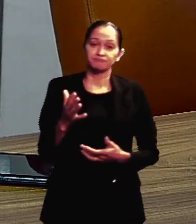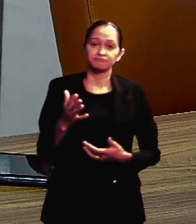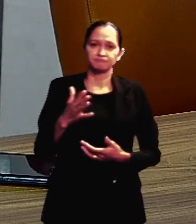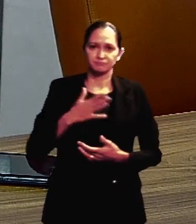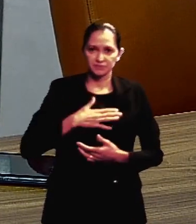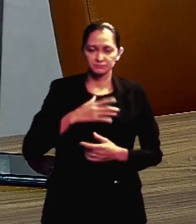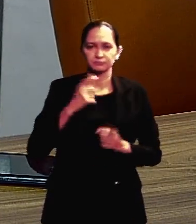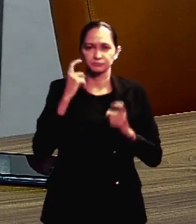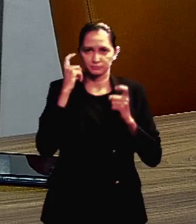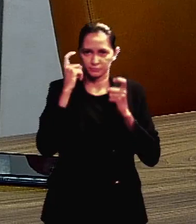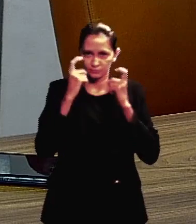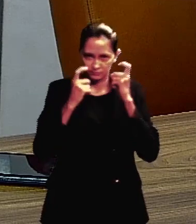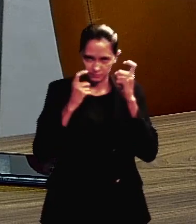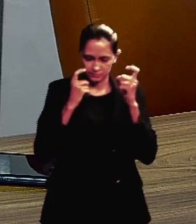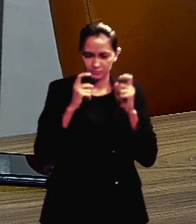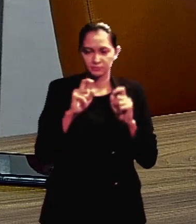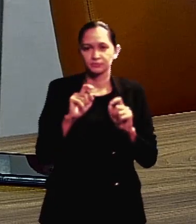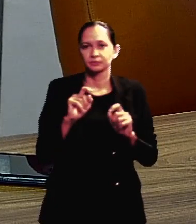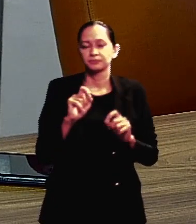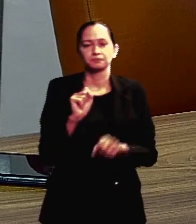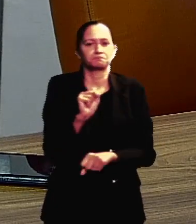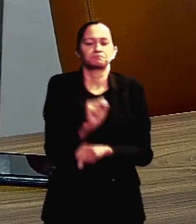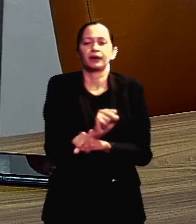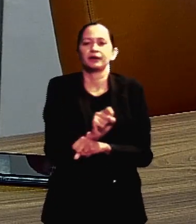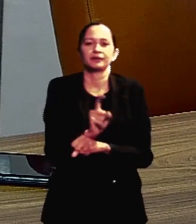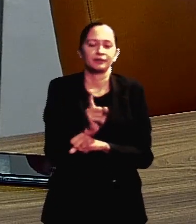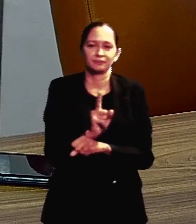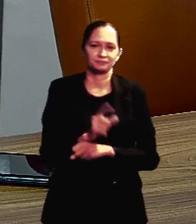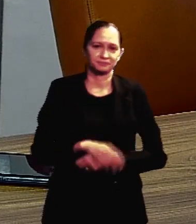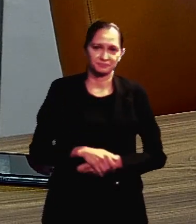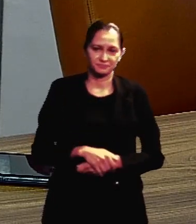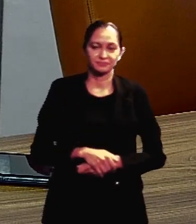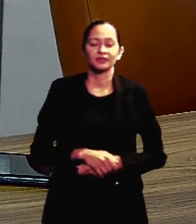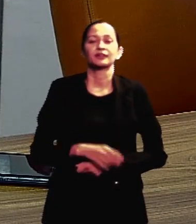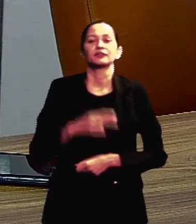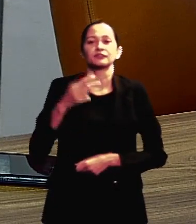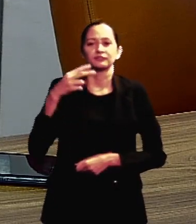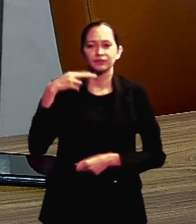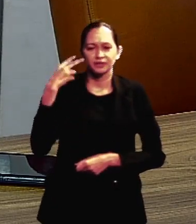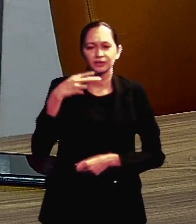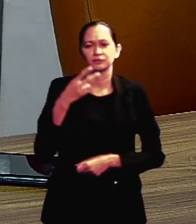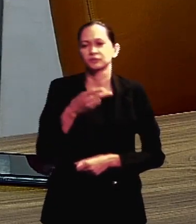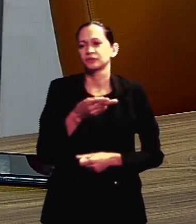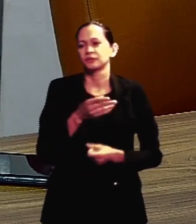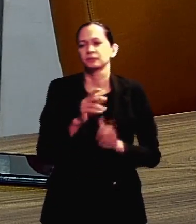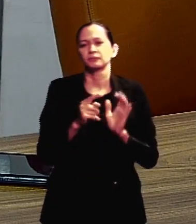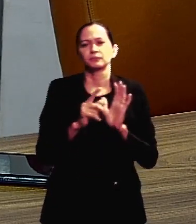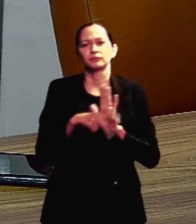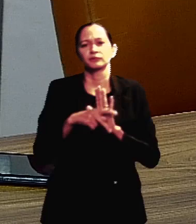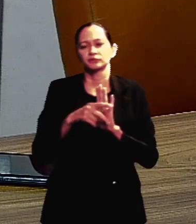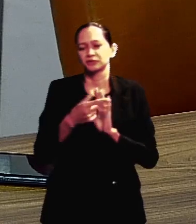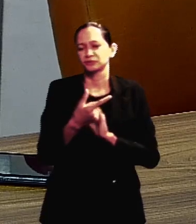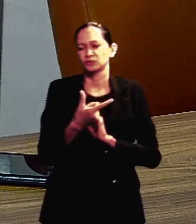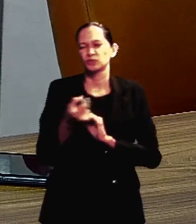aqui nessa casa é isso, que não para. O vereador apresenta aqui 200 projetos,